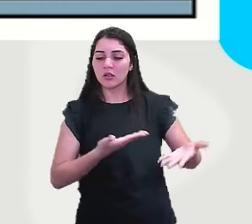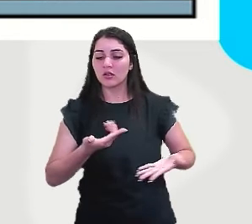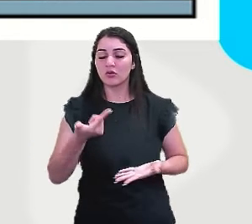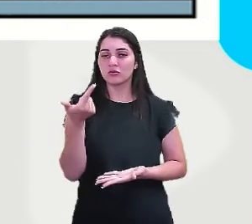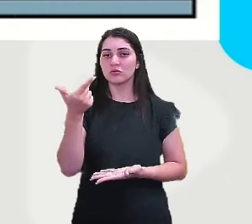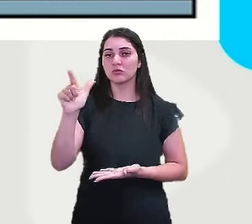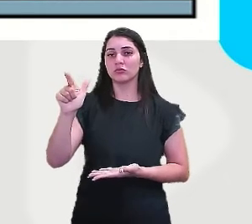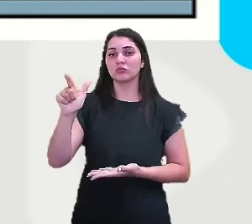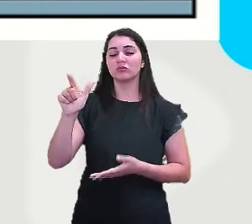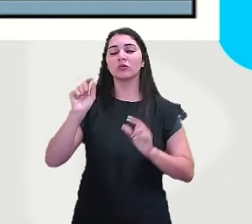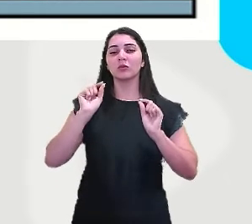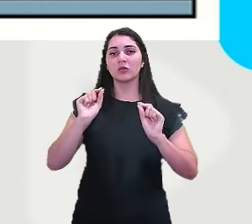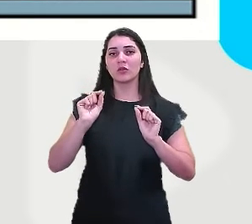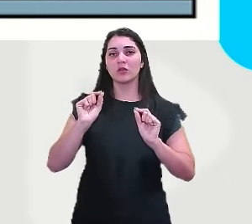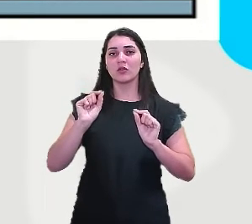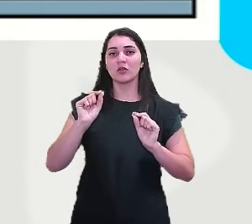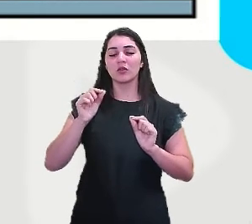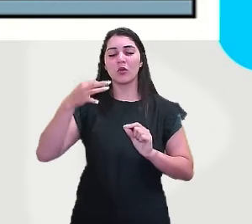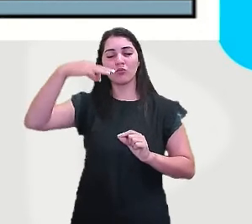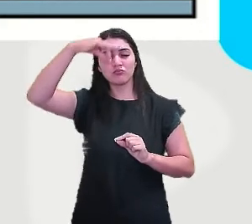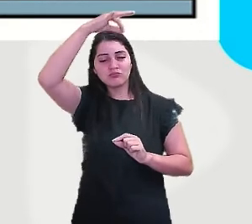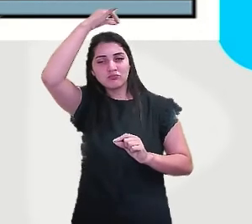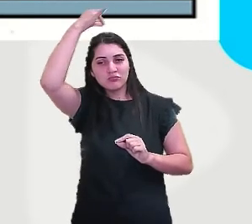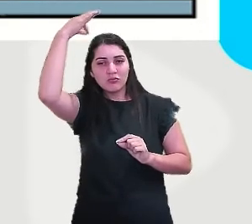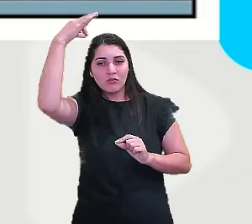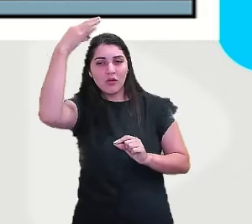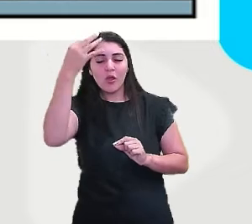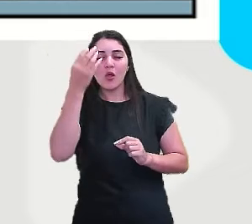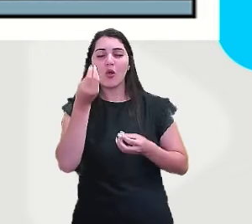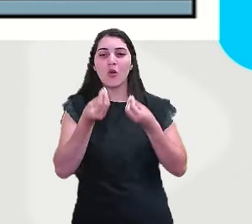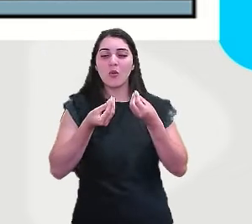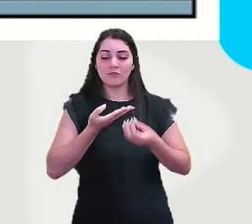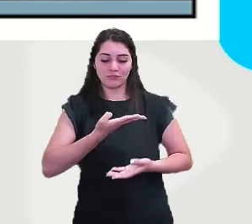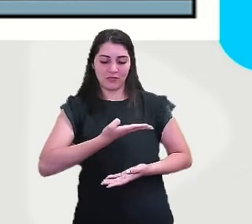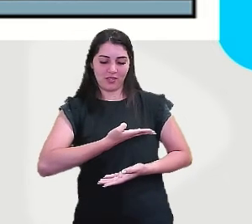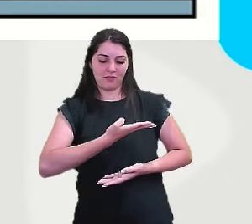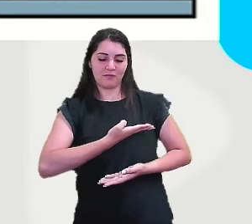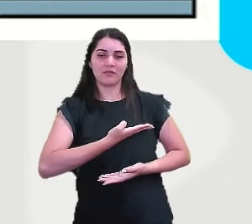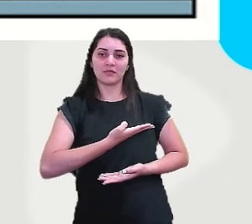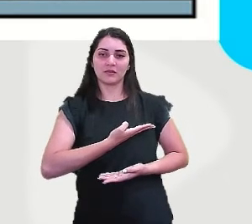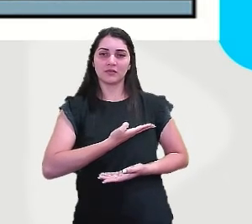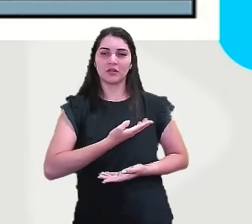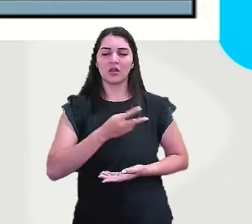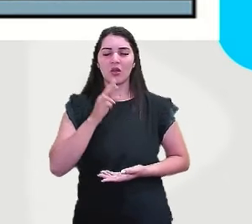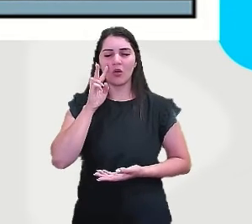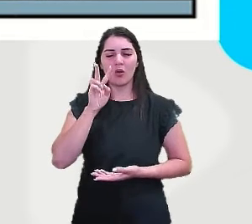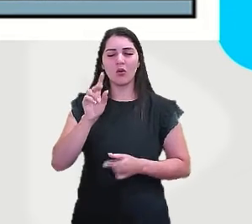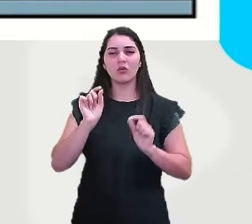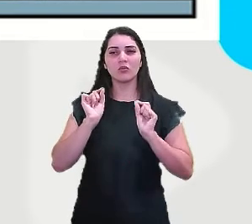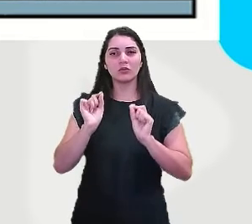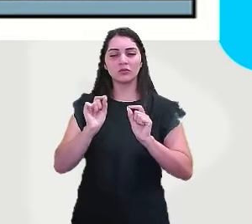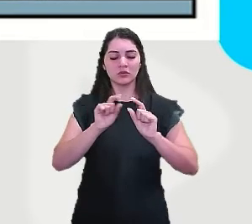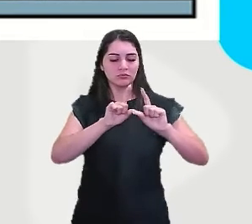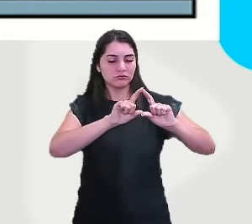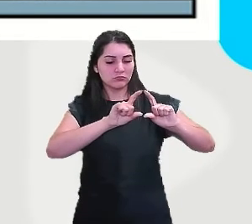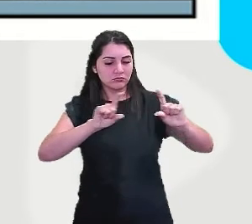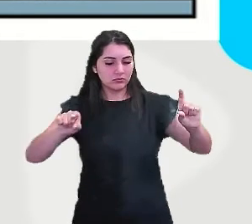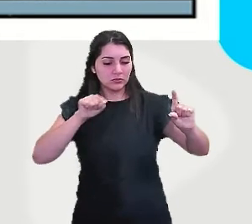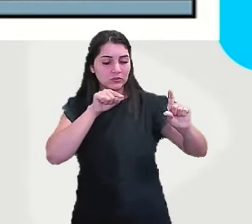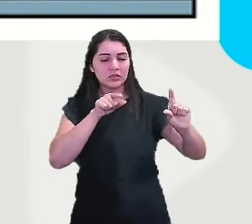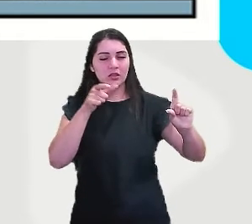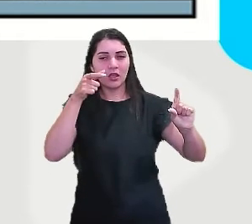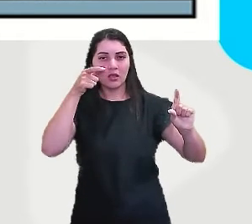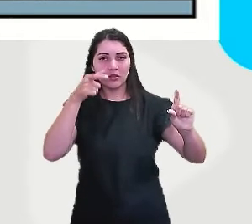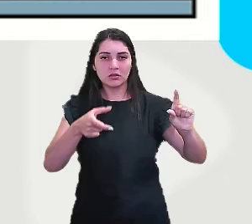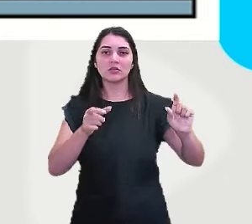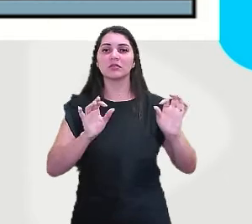outras com espírito de fraternidade. Olha aí, essa tirinha que é bem interessante,